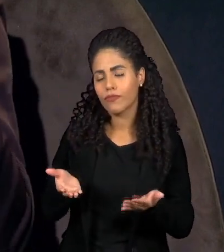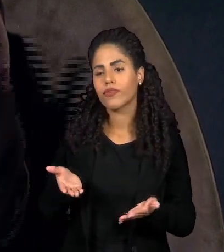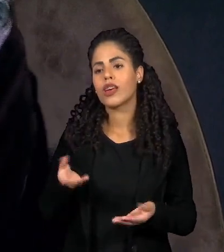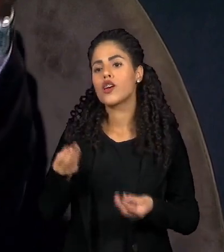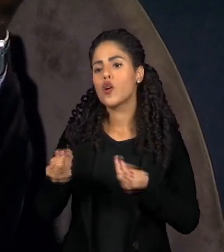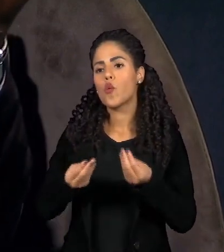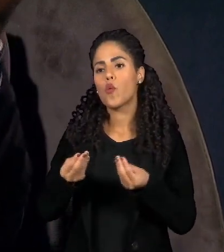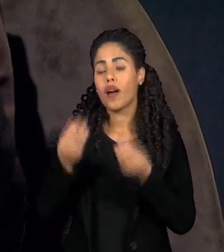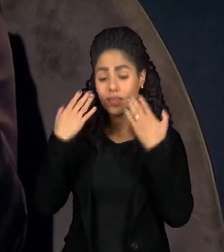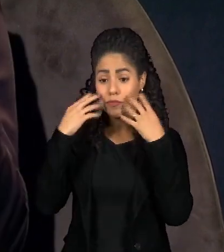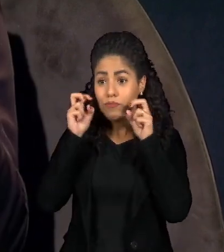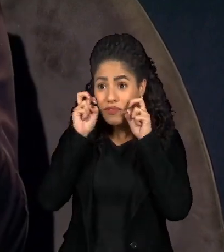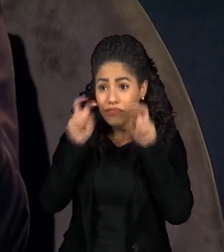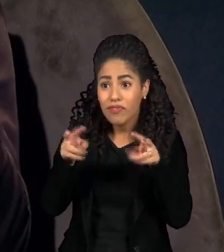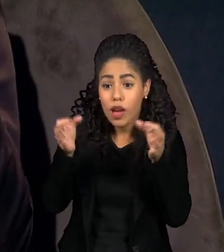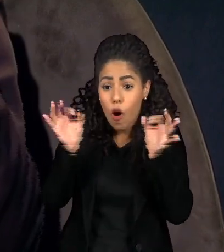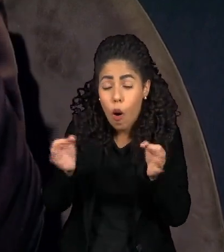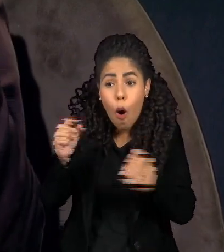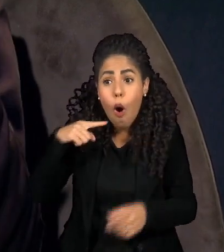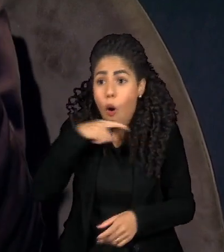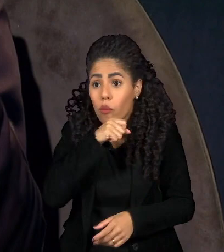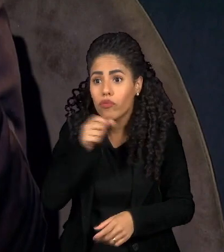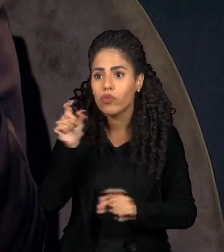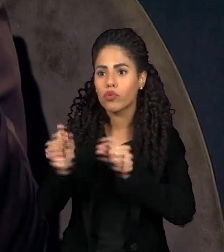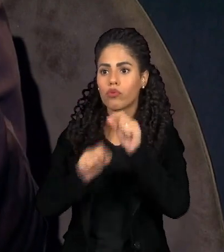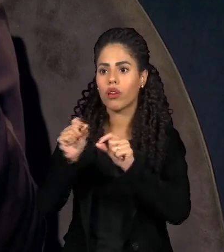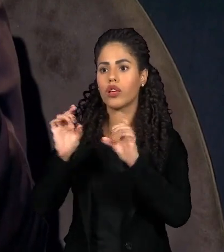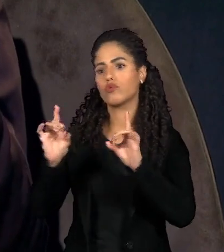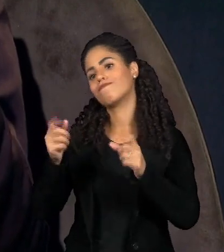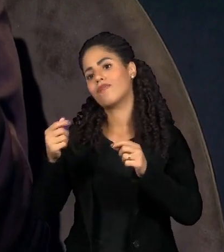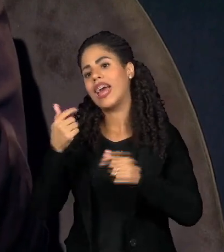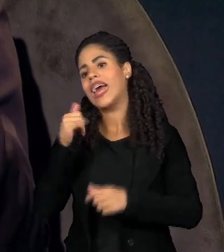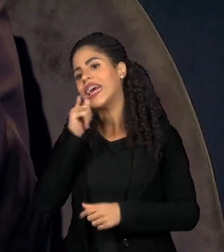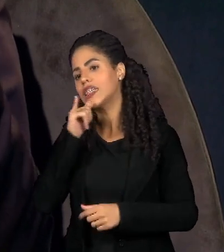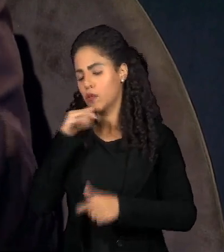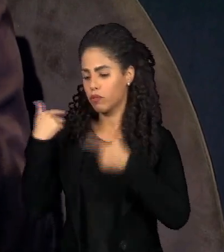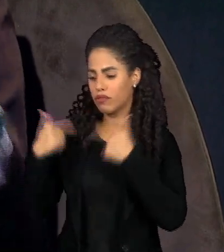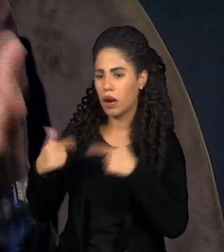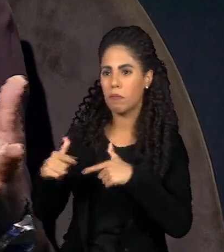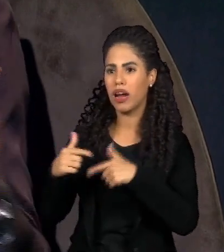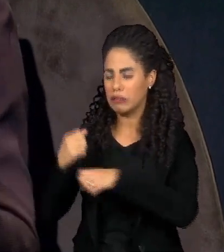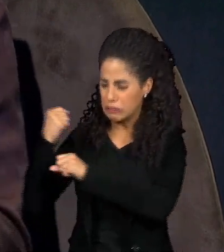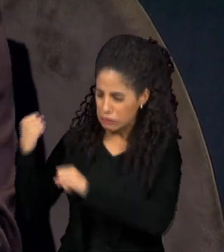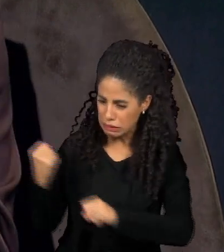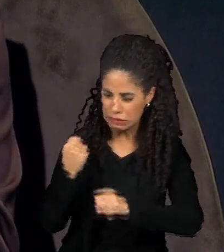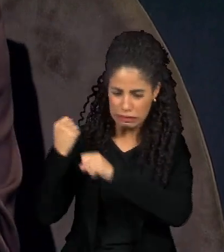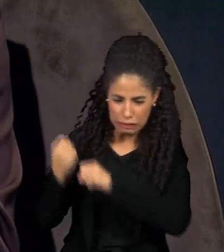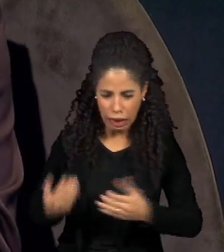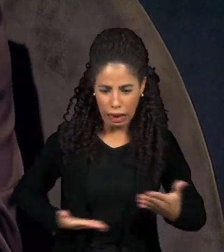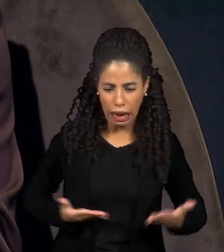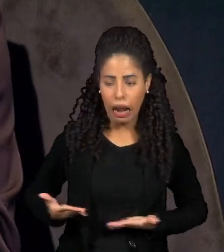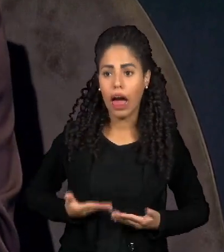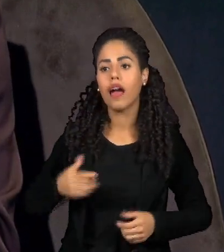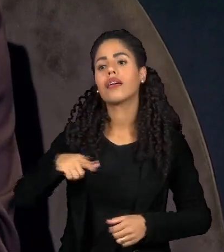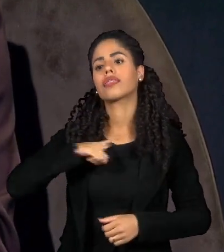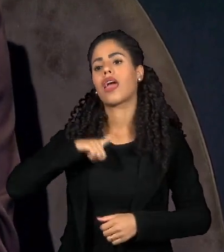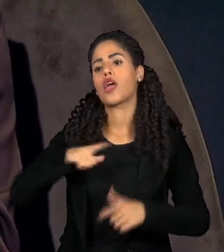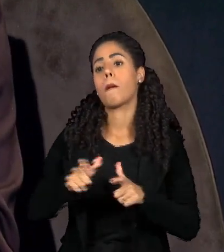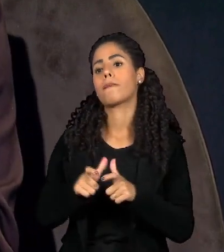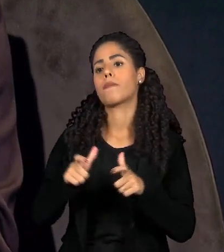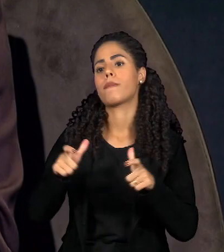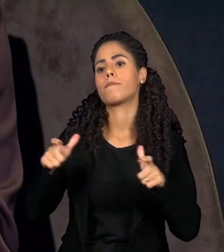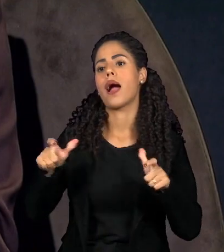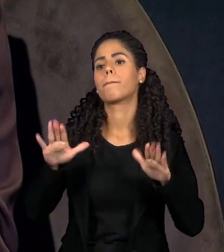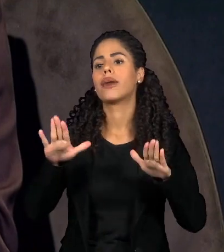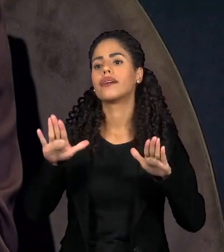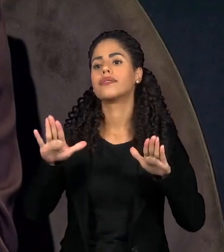logicamente é bem nítido de que dentro da questão braçal, de funções braçais, os negros são a grande maioria e a gente sabe muito bem o porquê.